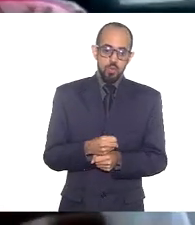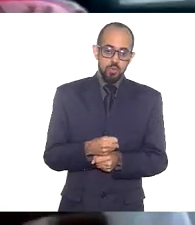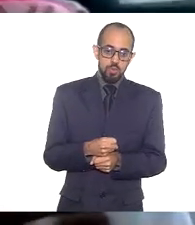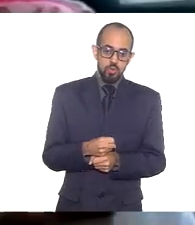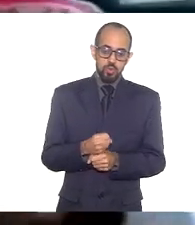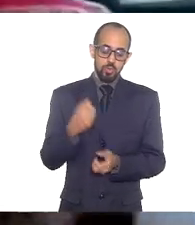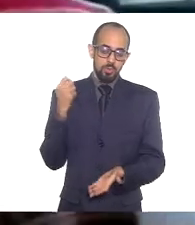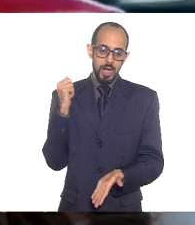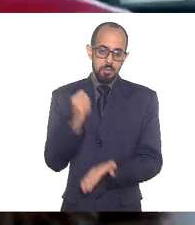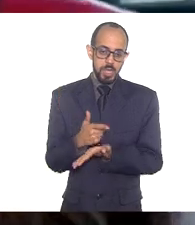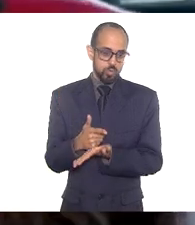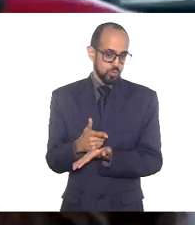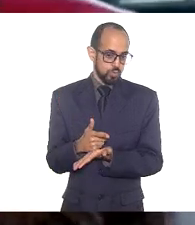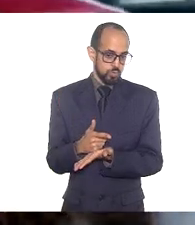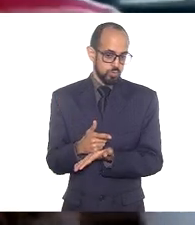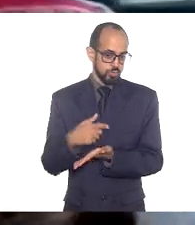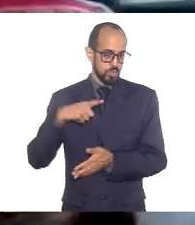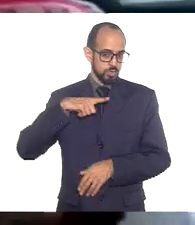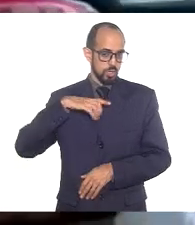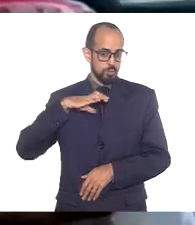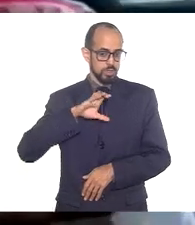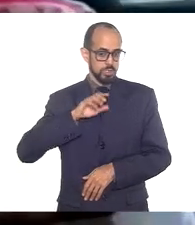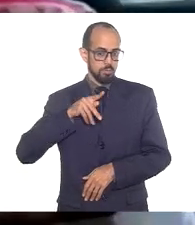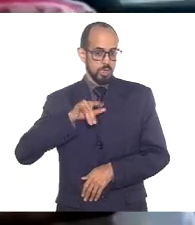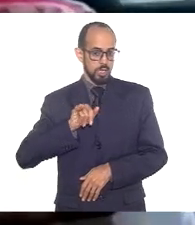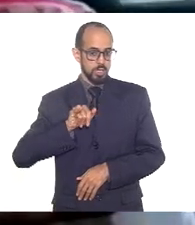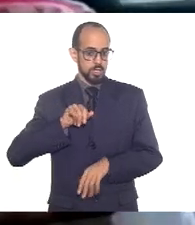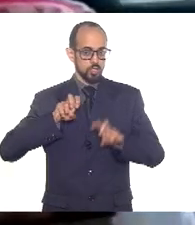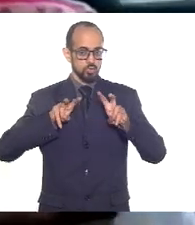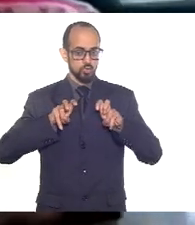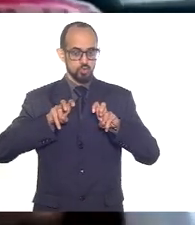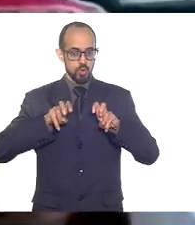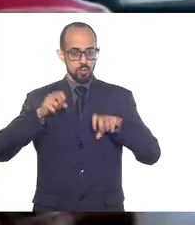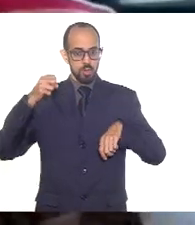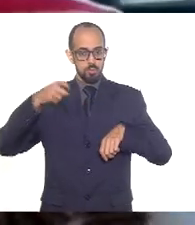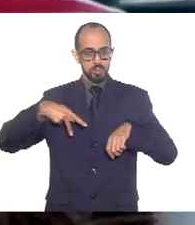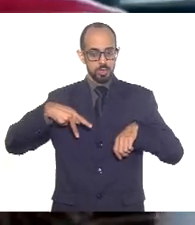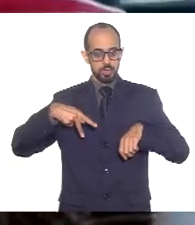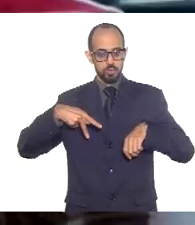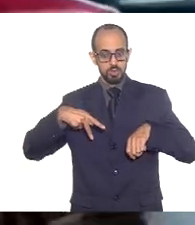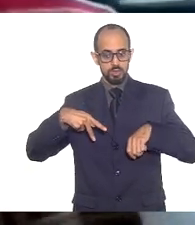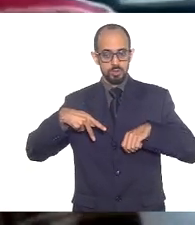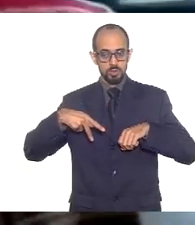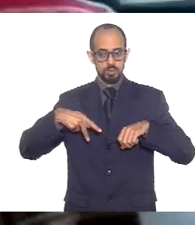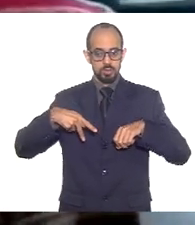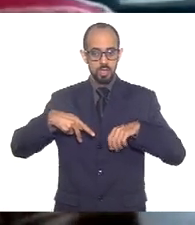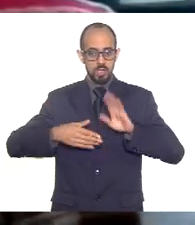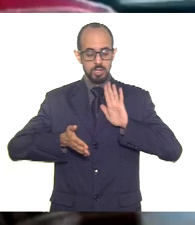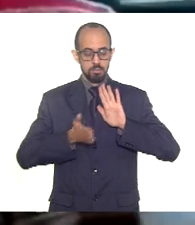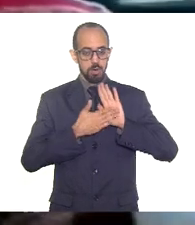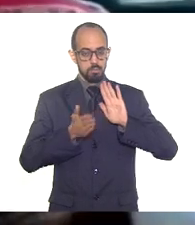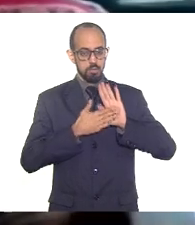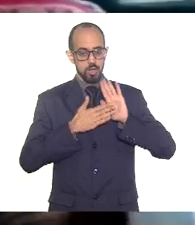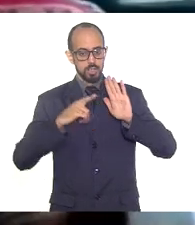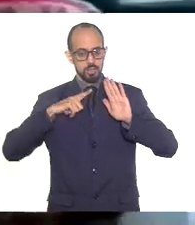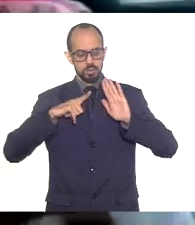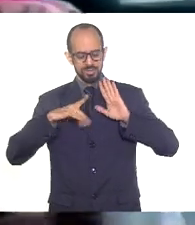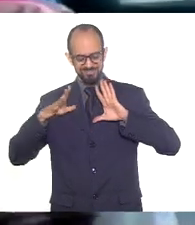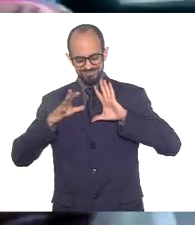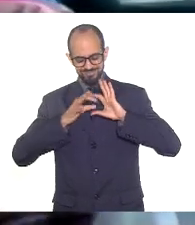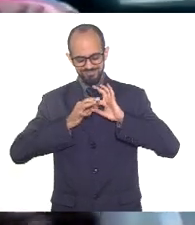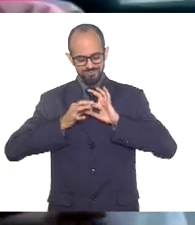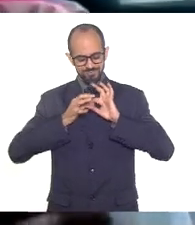palanque uma CPI sobre a questão previdenciária essa proposta tendo acha